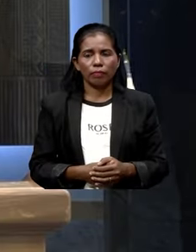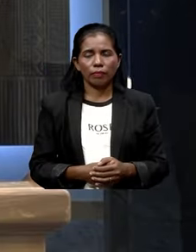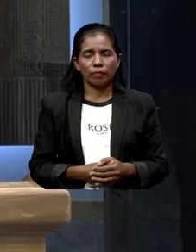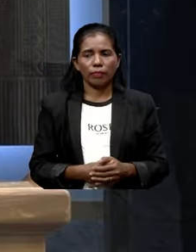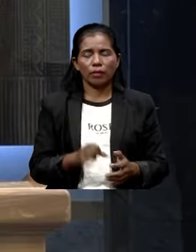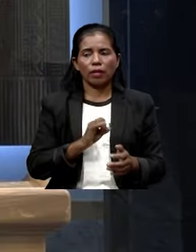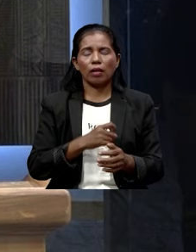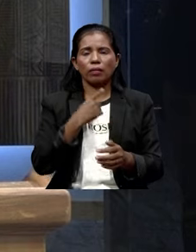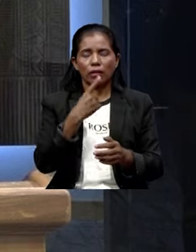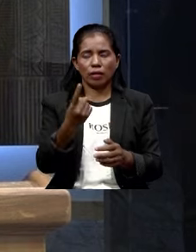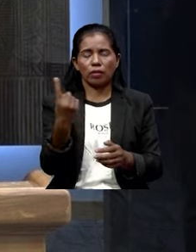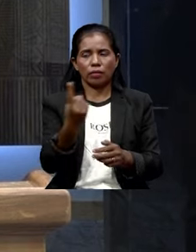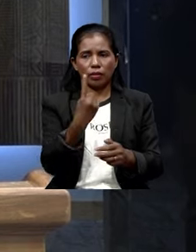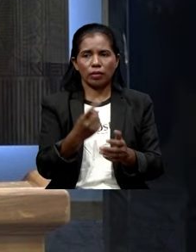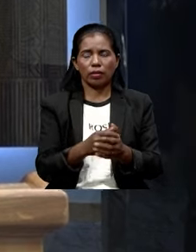Até te deito,